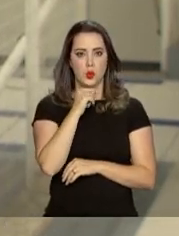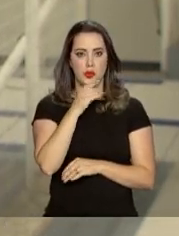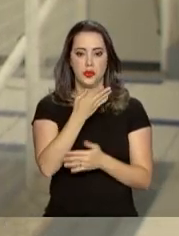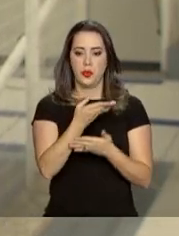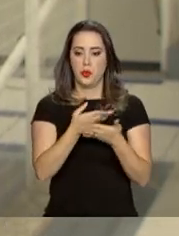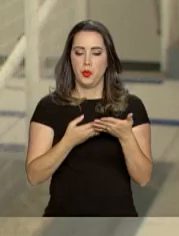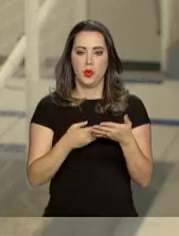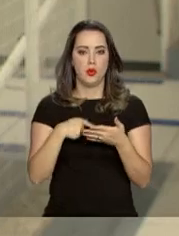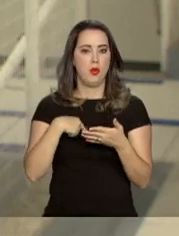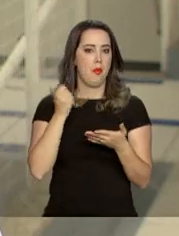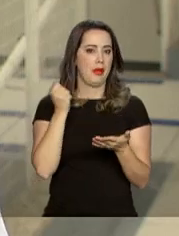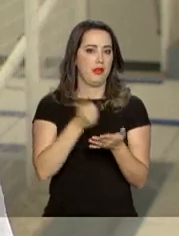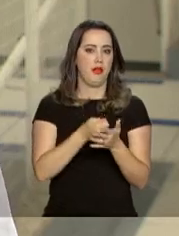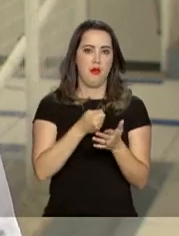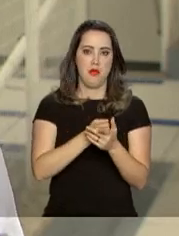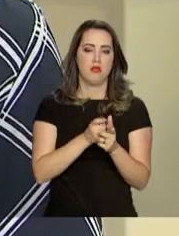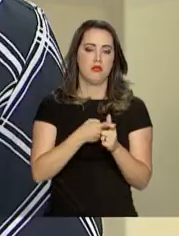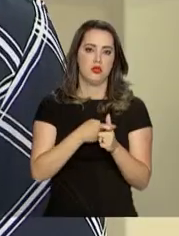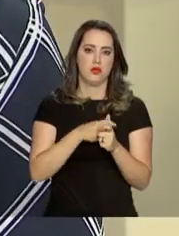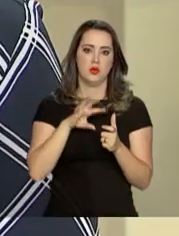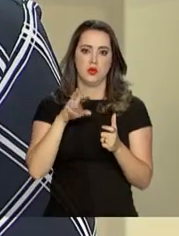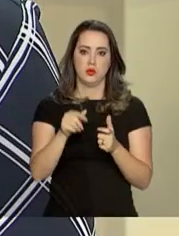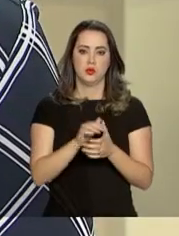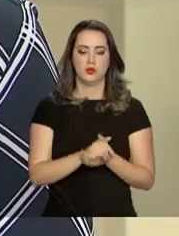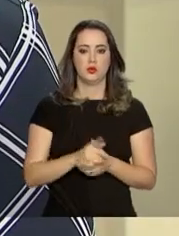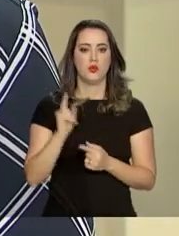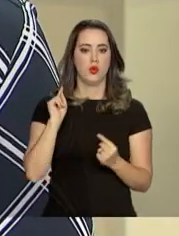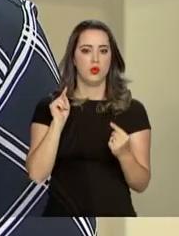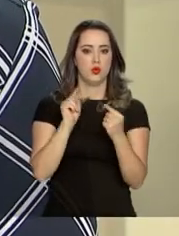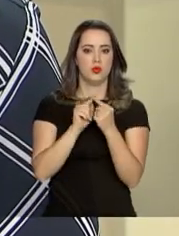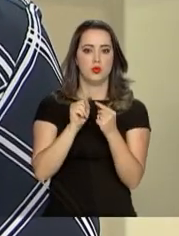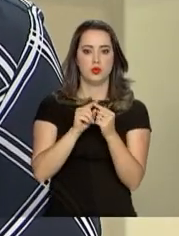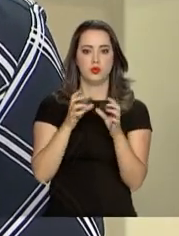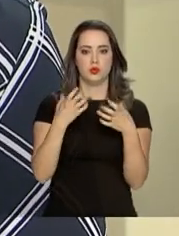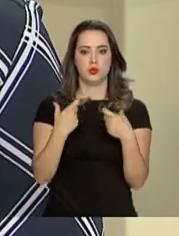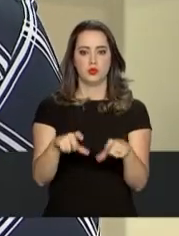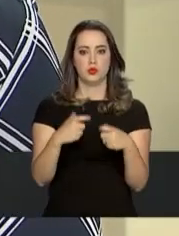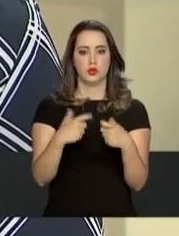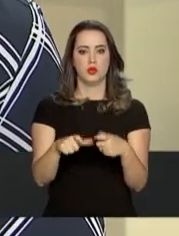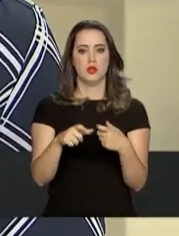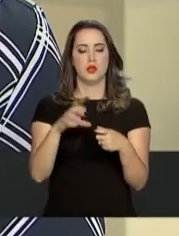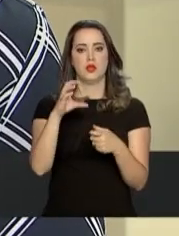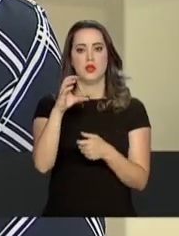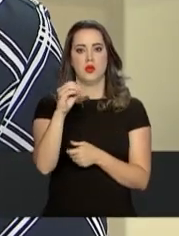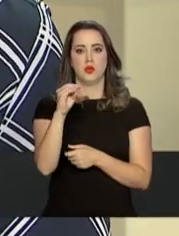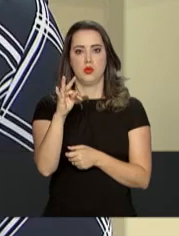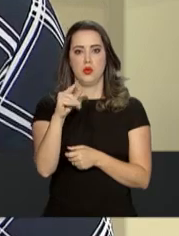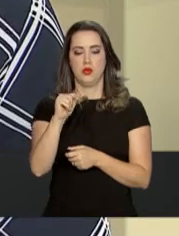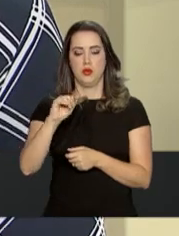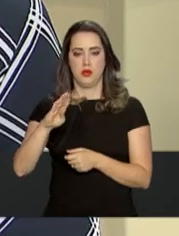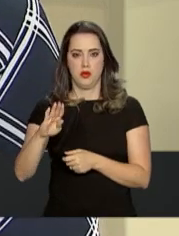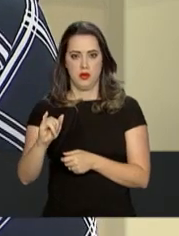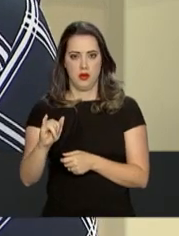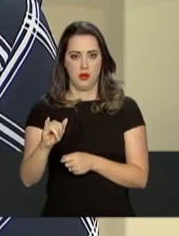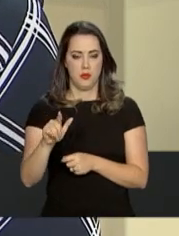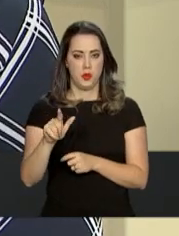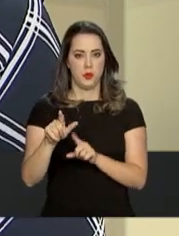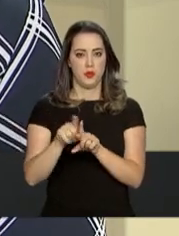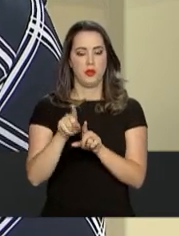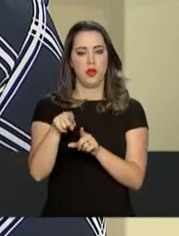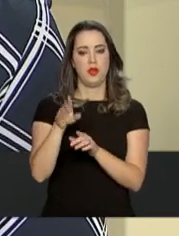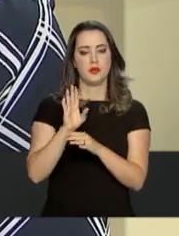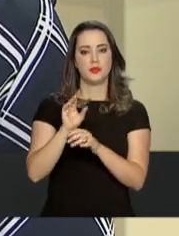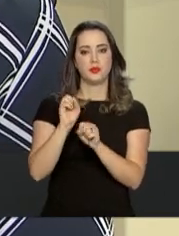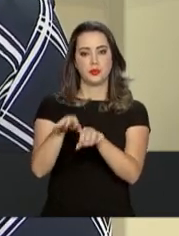guias regularização de pendências um dos objetivos dos núcleos de apoio contábil e fiscal é qualificar o futuro